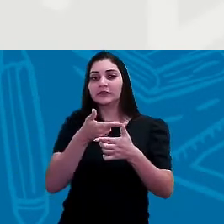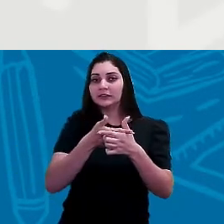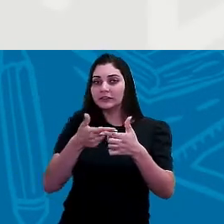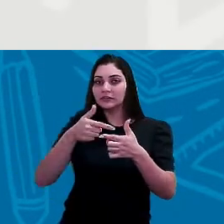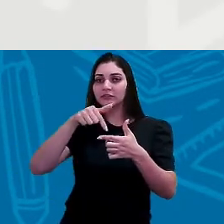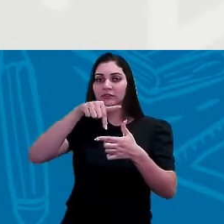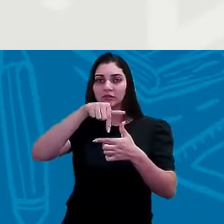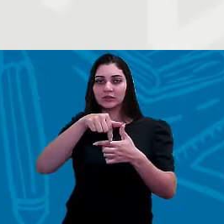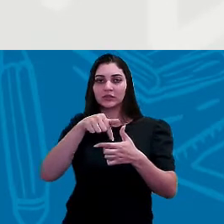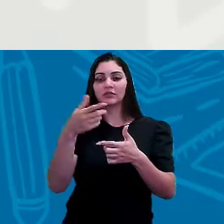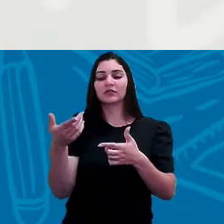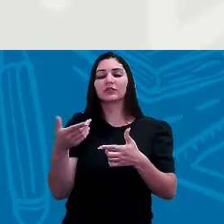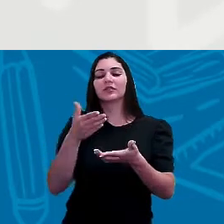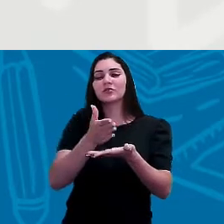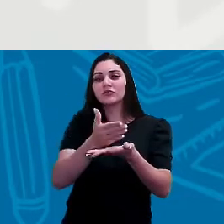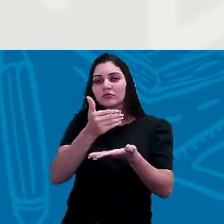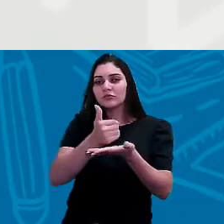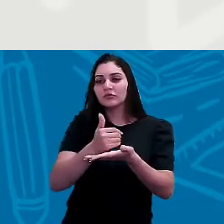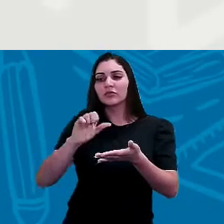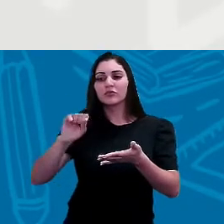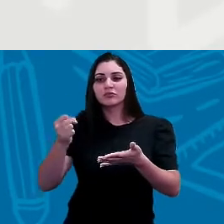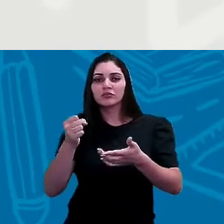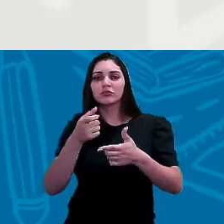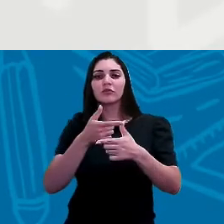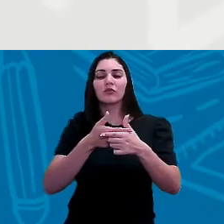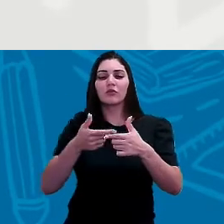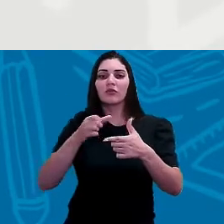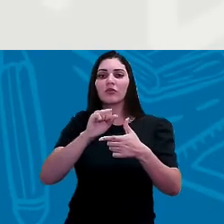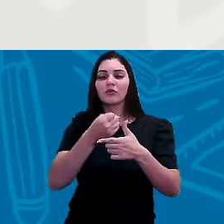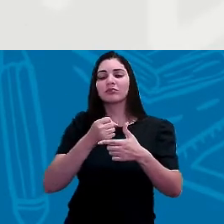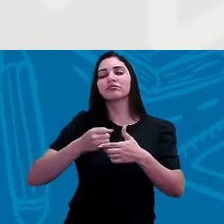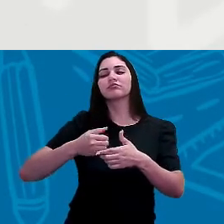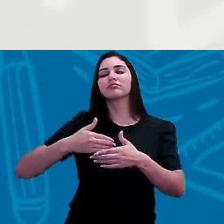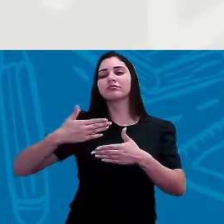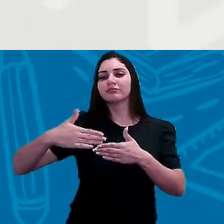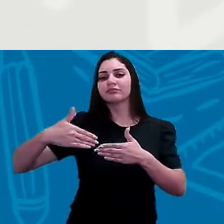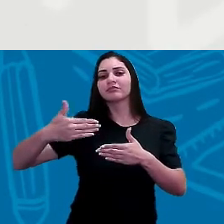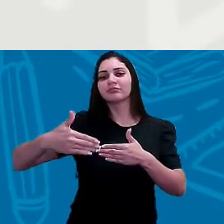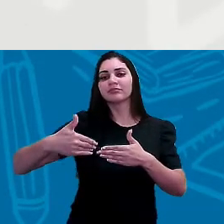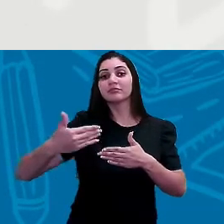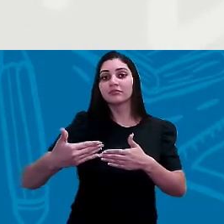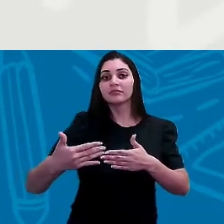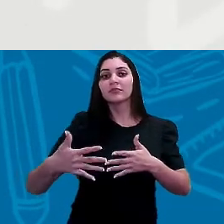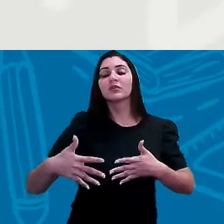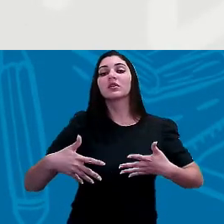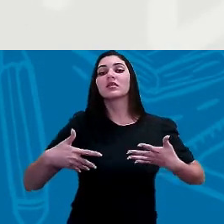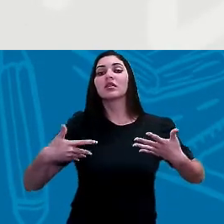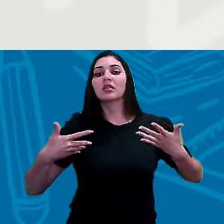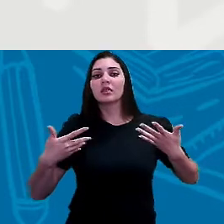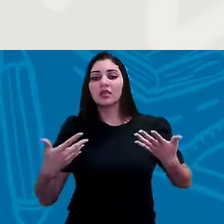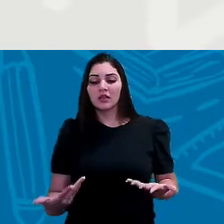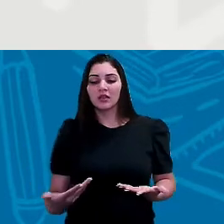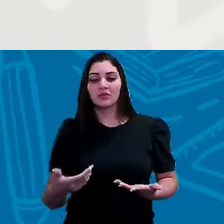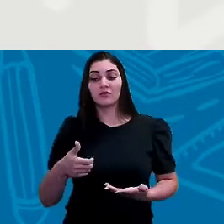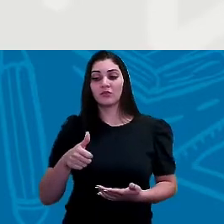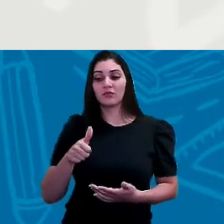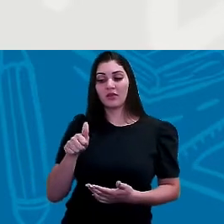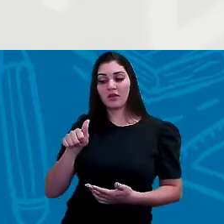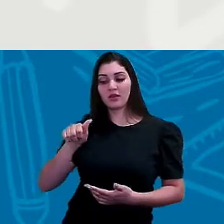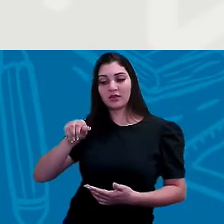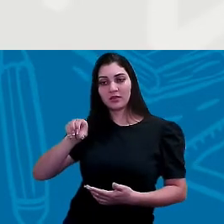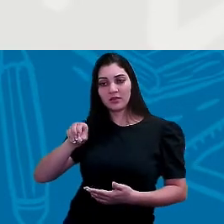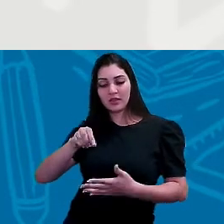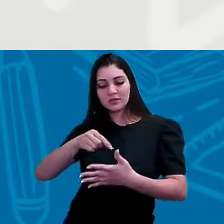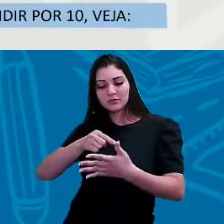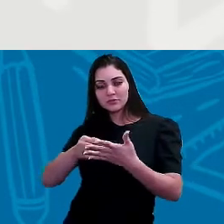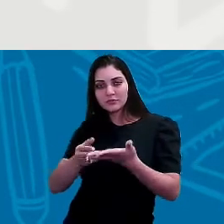Isso. Oitava parte, dividido por 8. E assim sucessivamente. Então, a décima parte